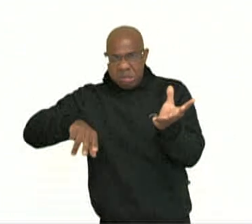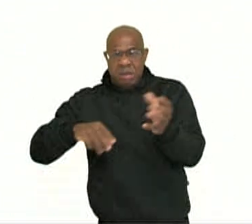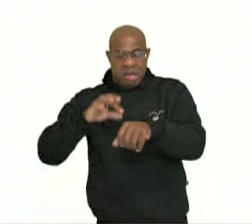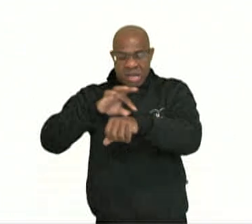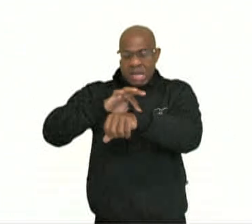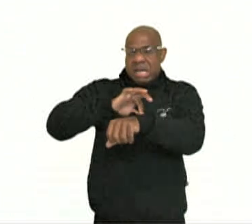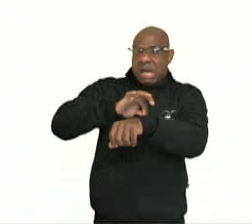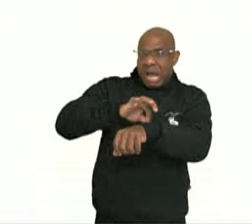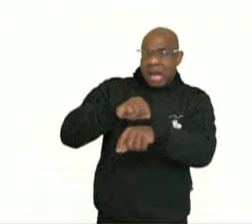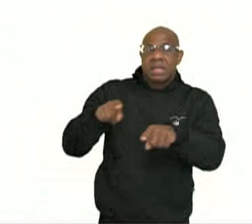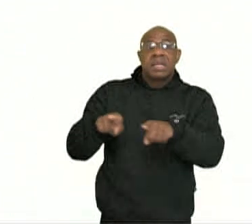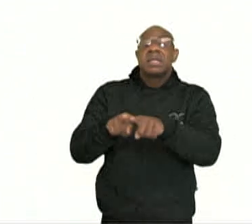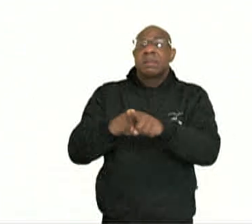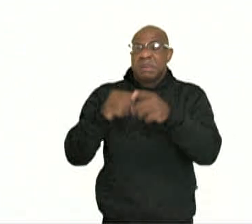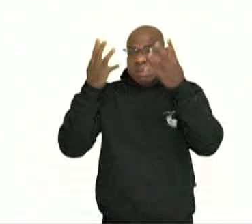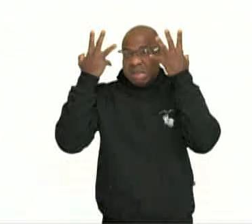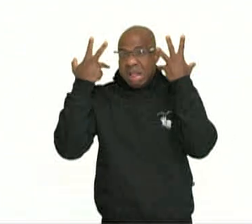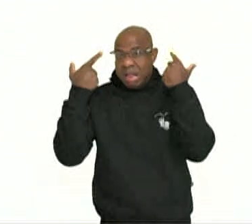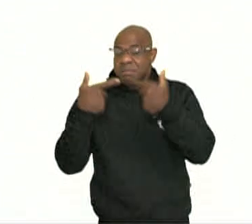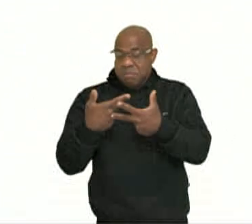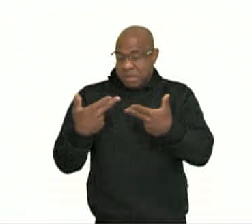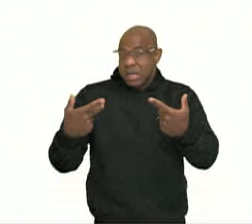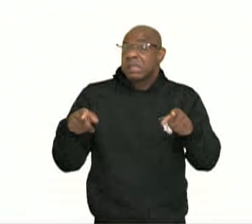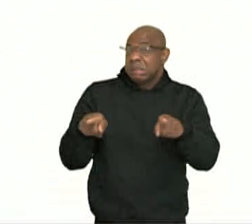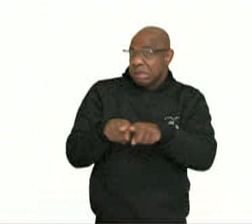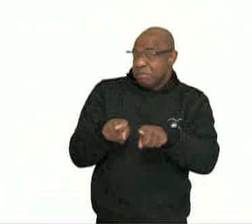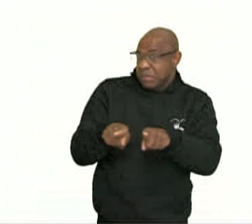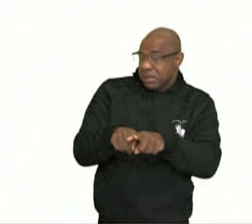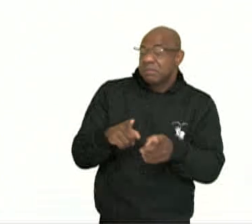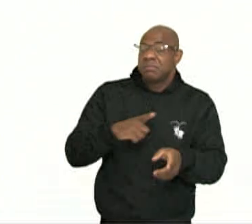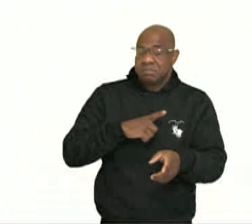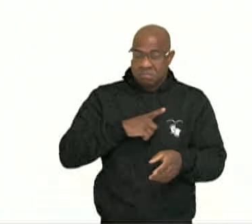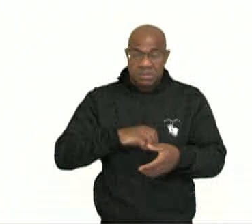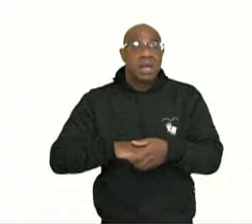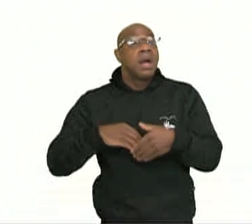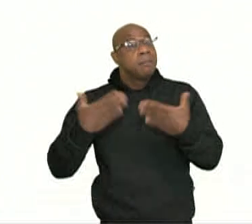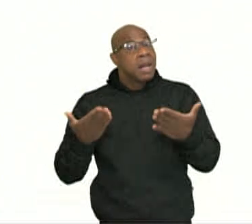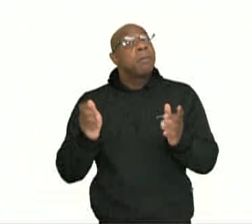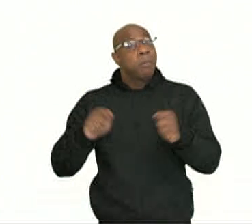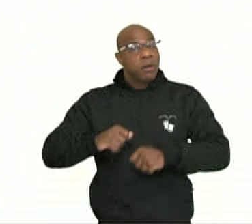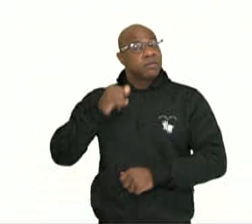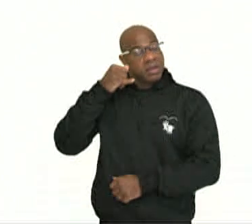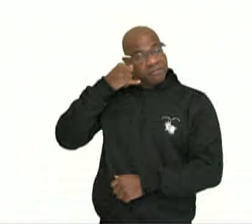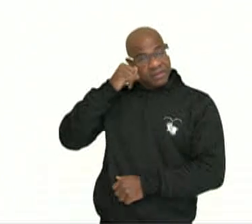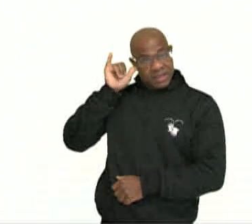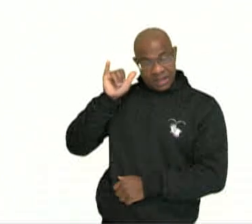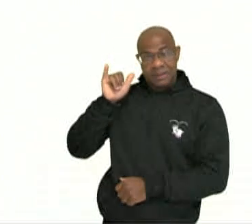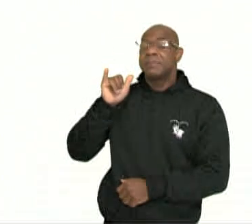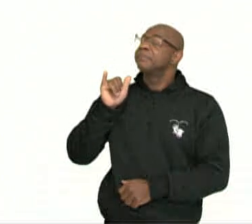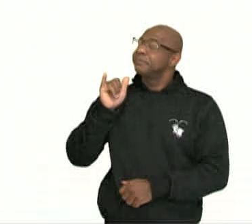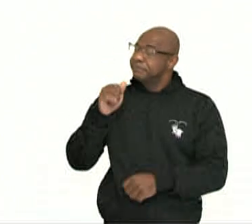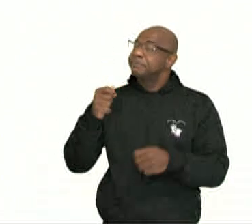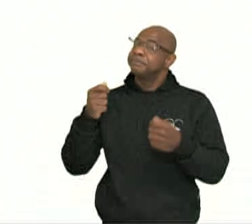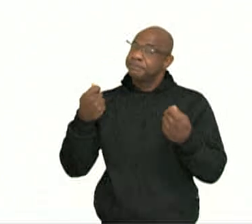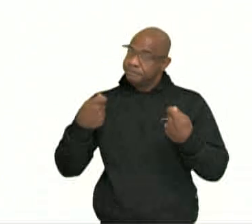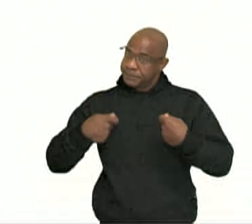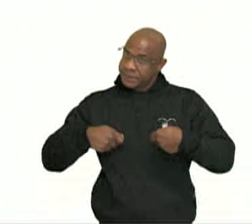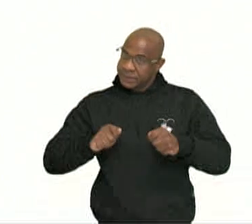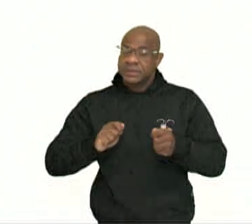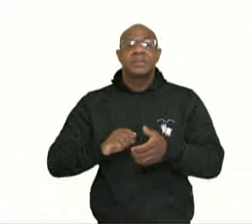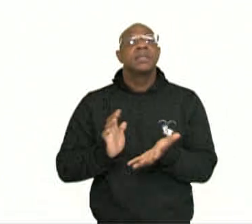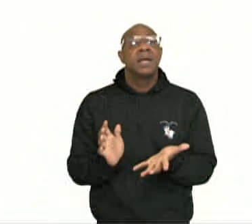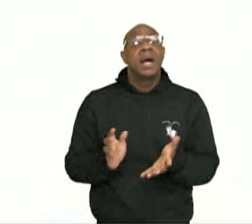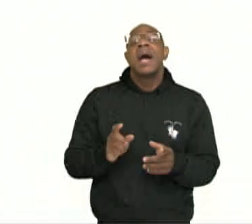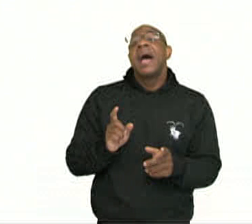até nos bichos de estimação. Mas tudo isso pode ser evitado e prevenir. É